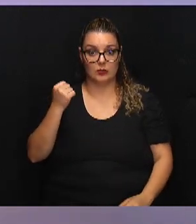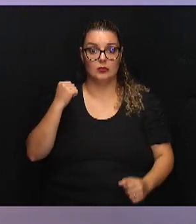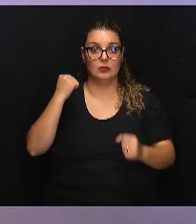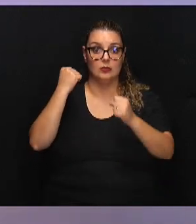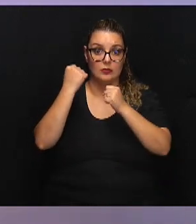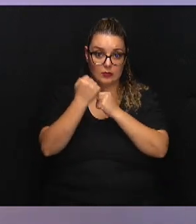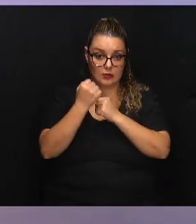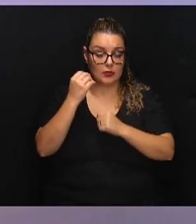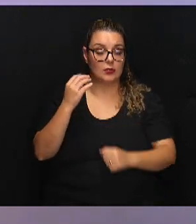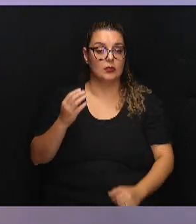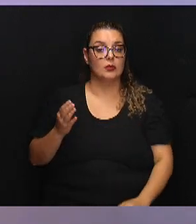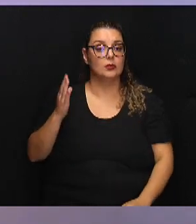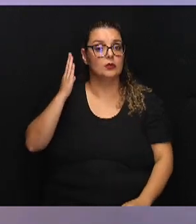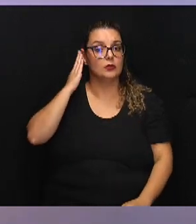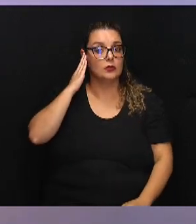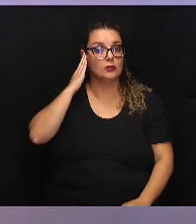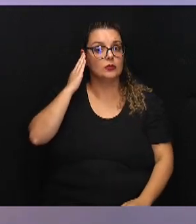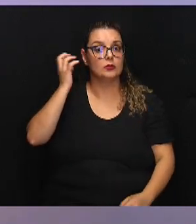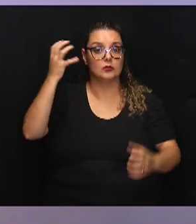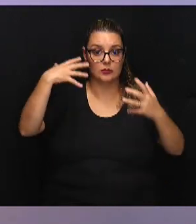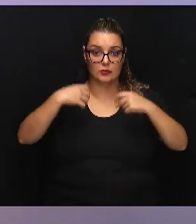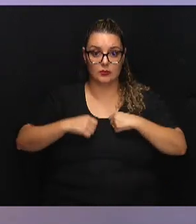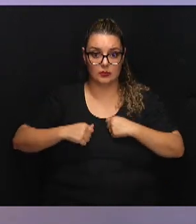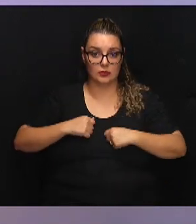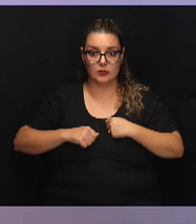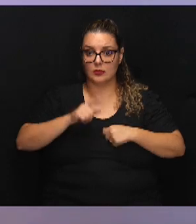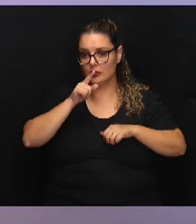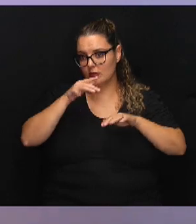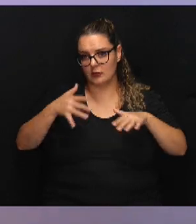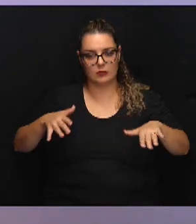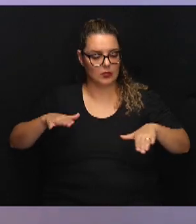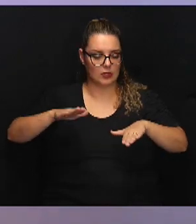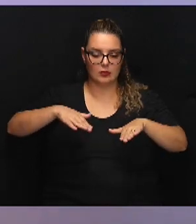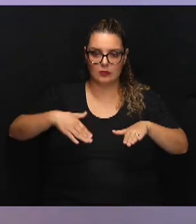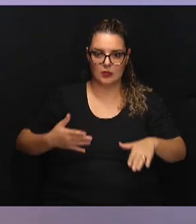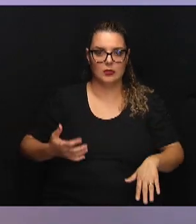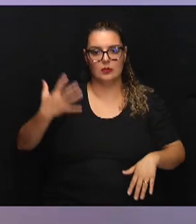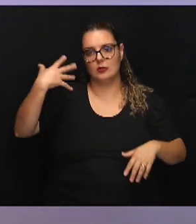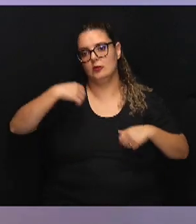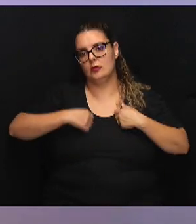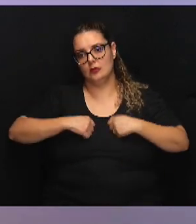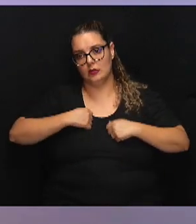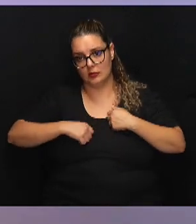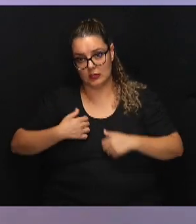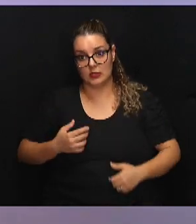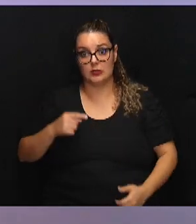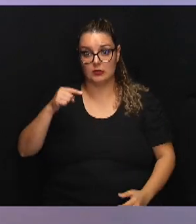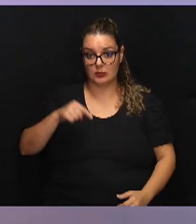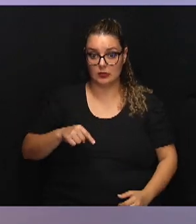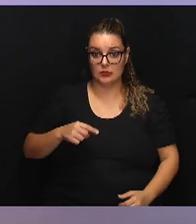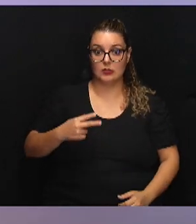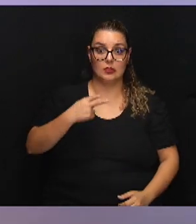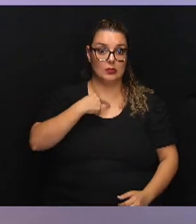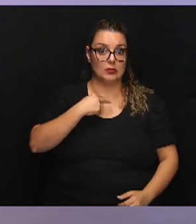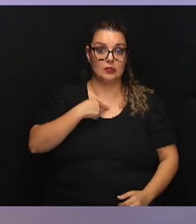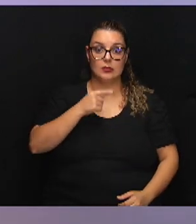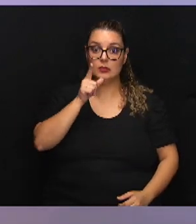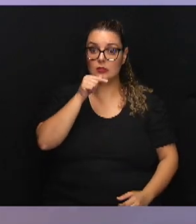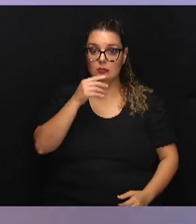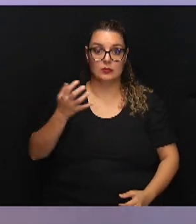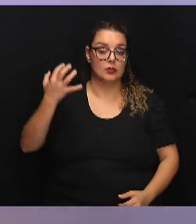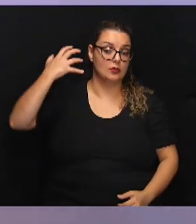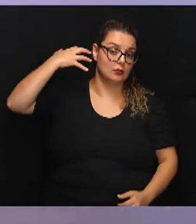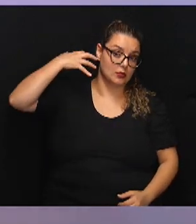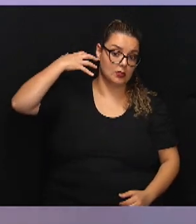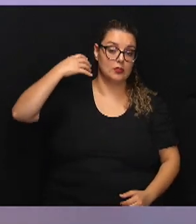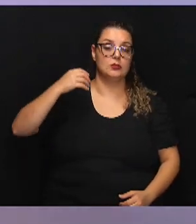esse ouvido no banho, seja mar, piscina, seja banho de chuveiro, nesses casos, porque não pode entrar água, que aí